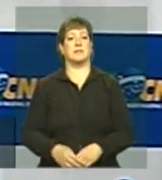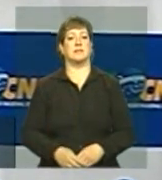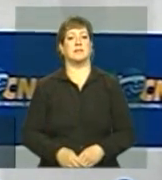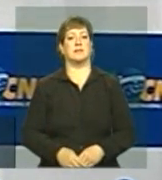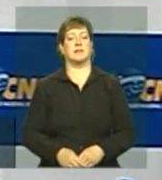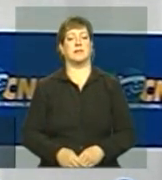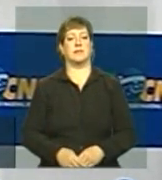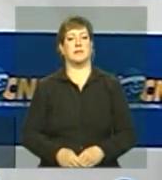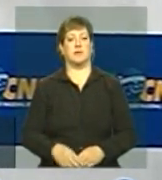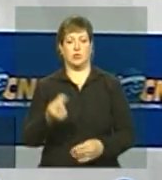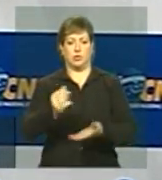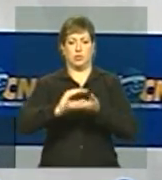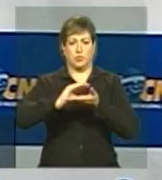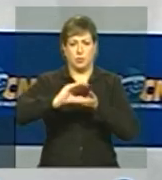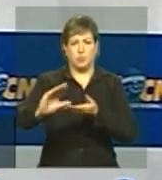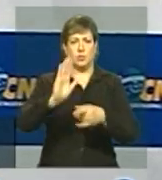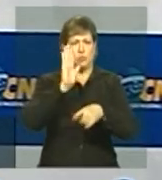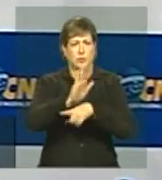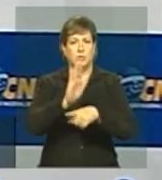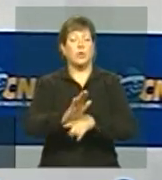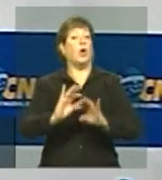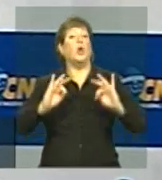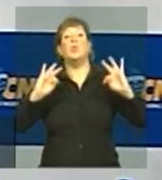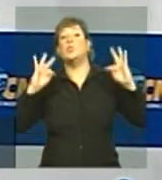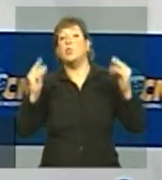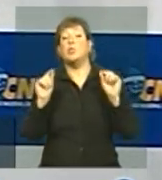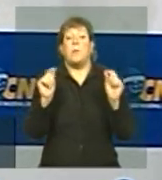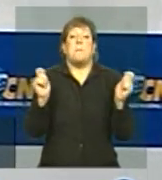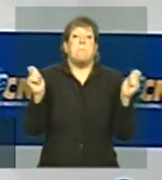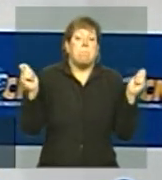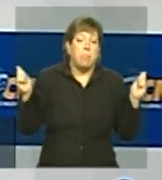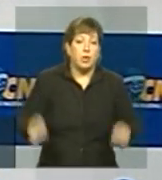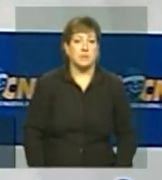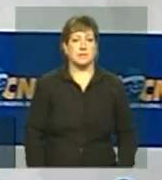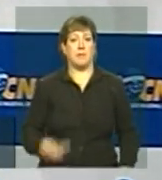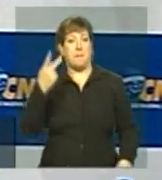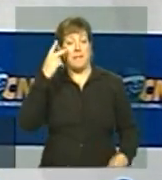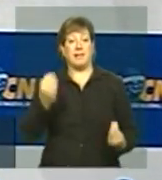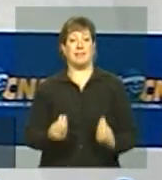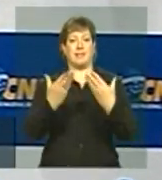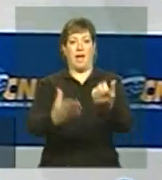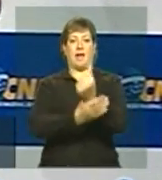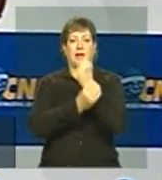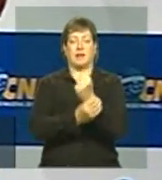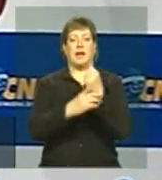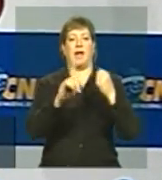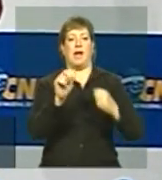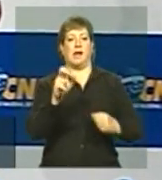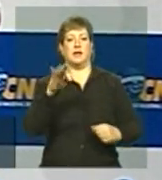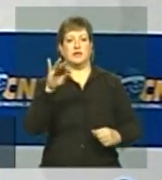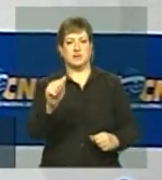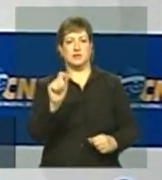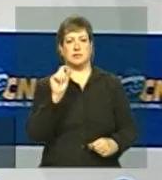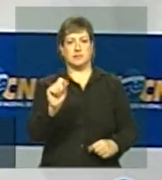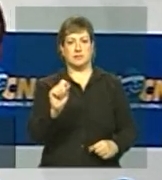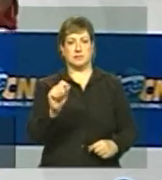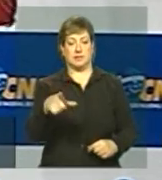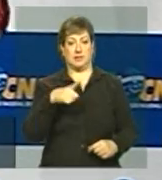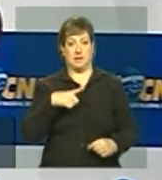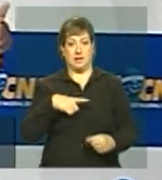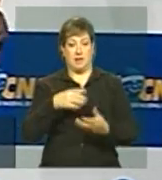com custeio e com investimento, tudo o que for possível para garantir que a